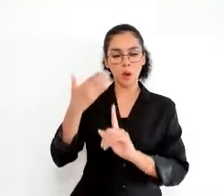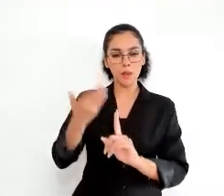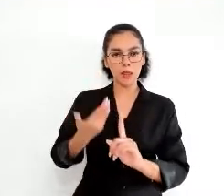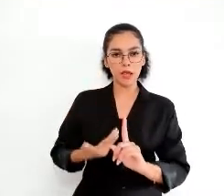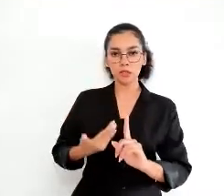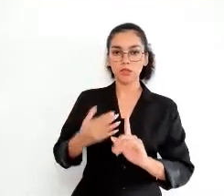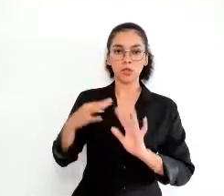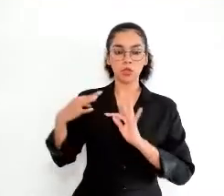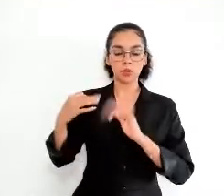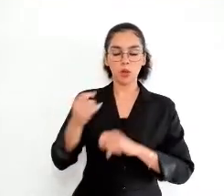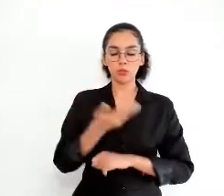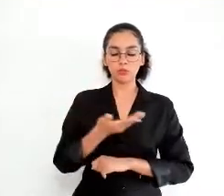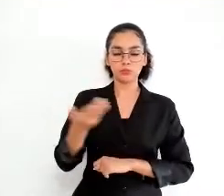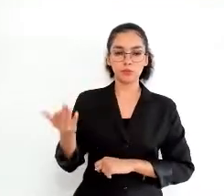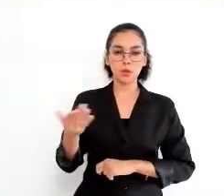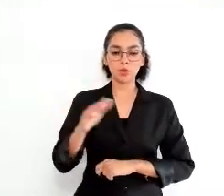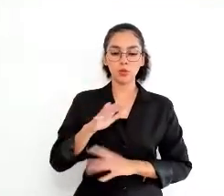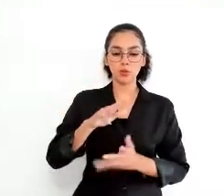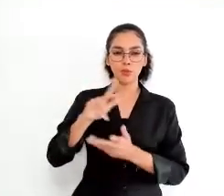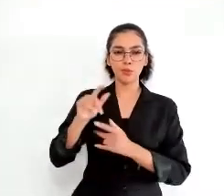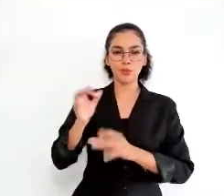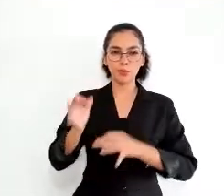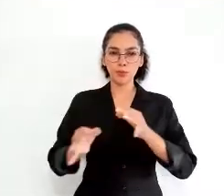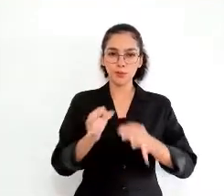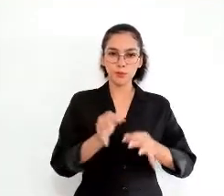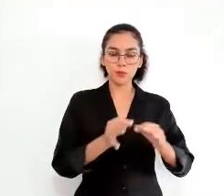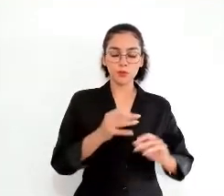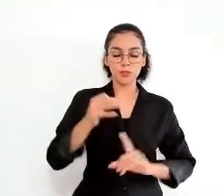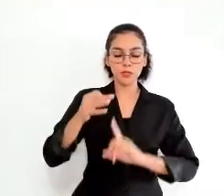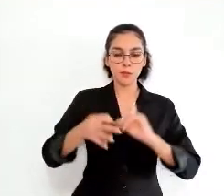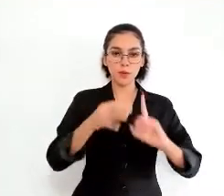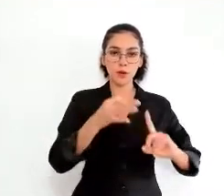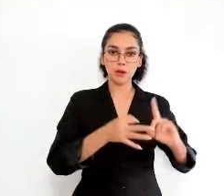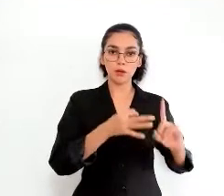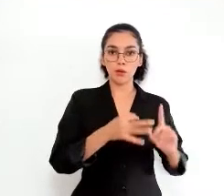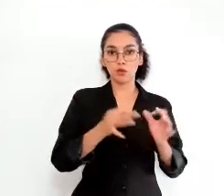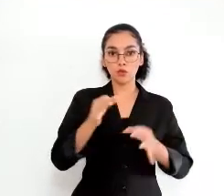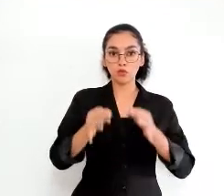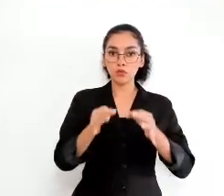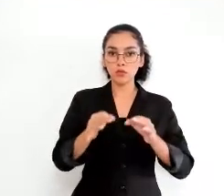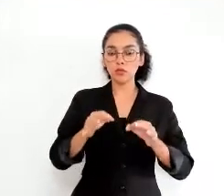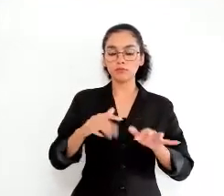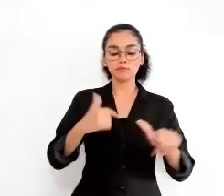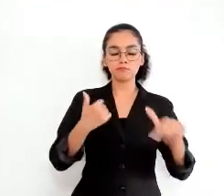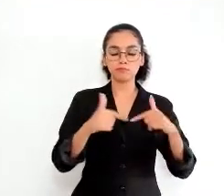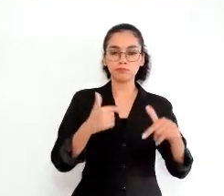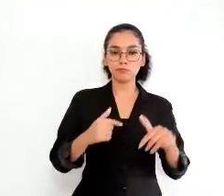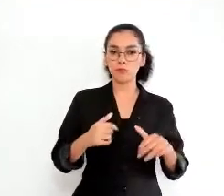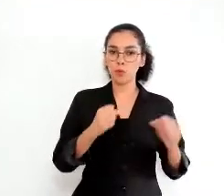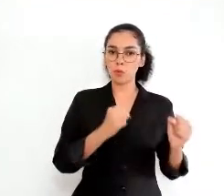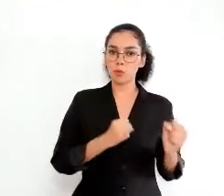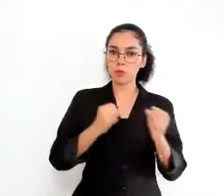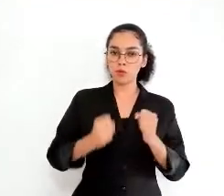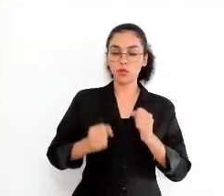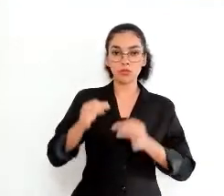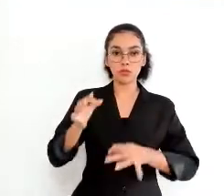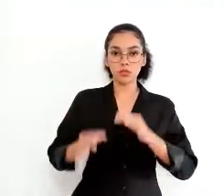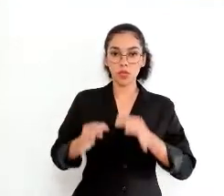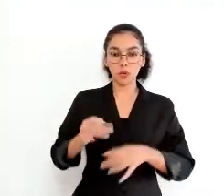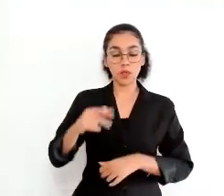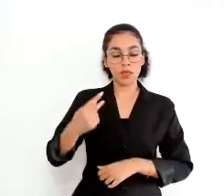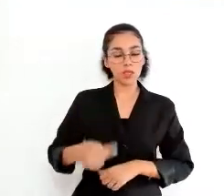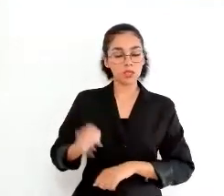jurídico, desembargadores e juízes que tenham integrado o Poder Judiciário deste ou de outros estados, que,